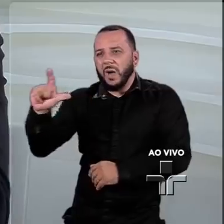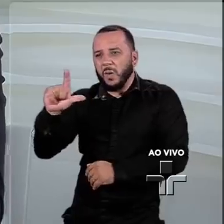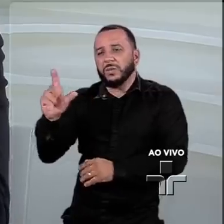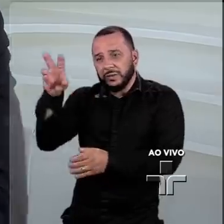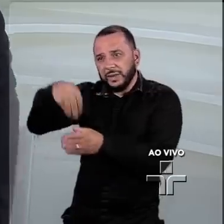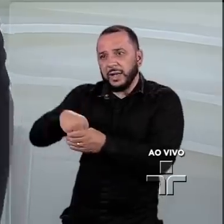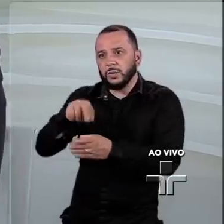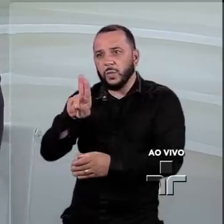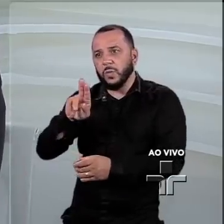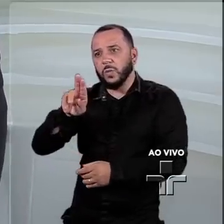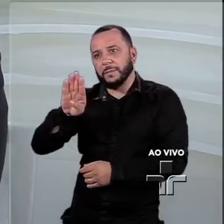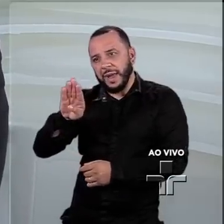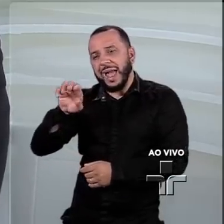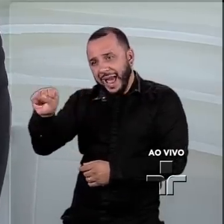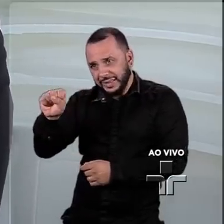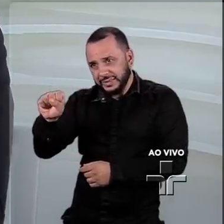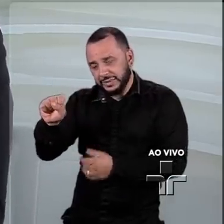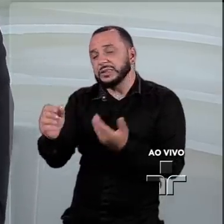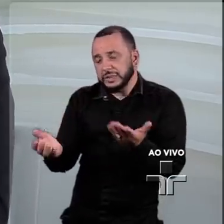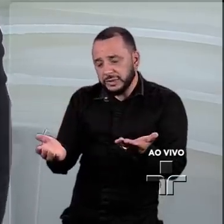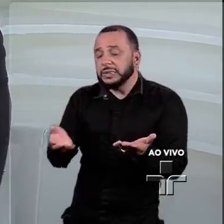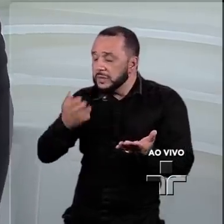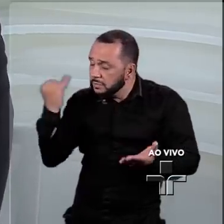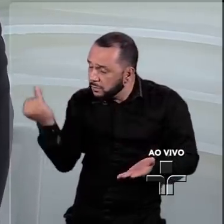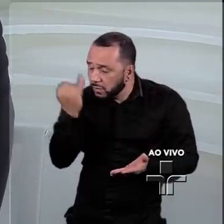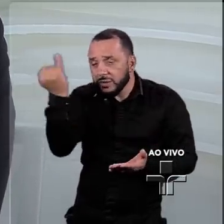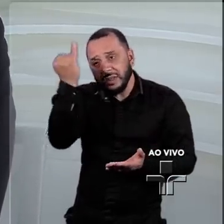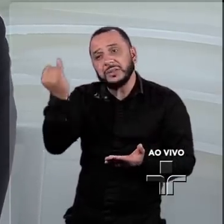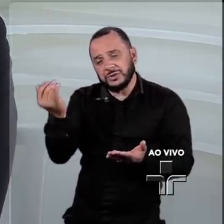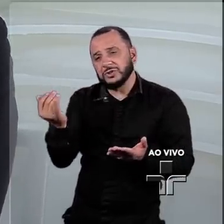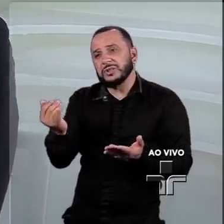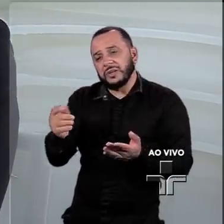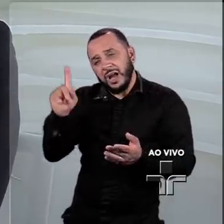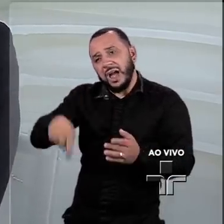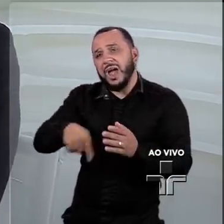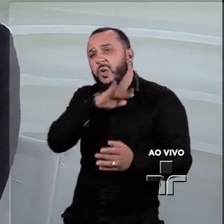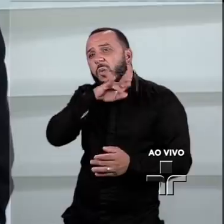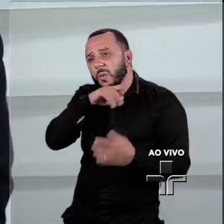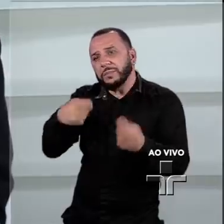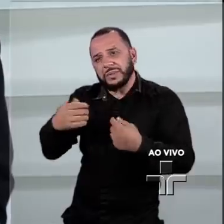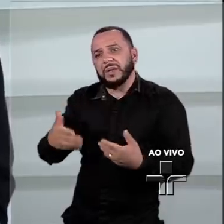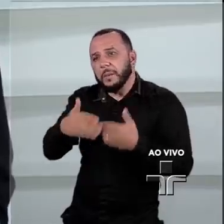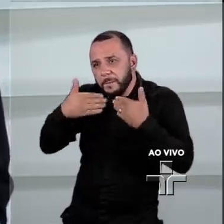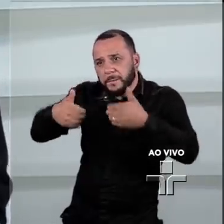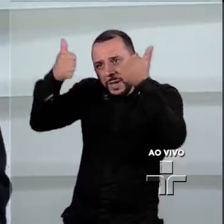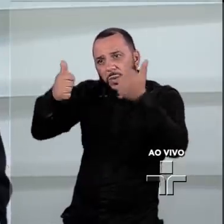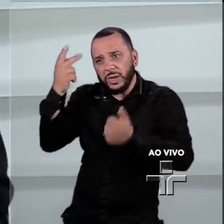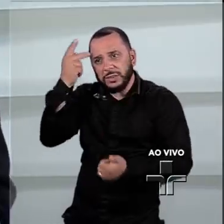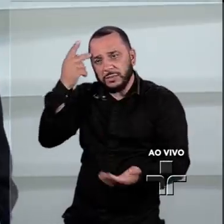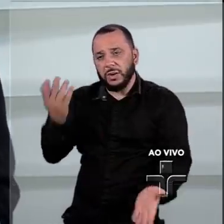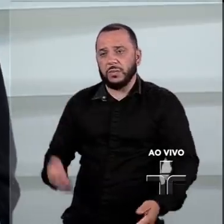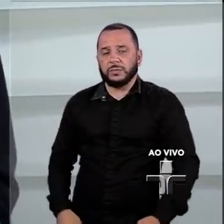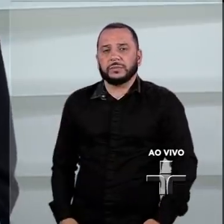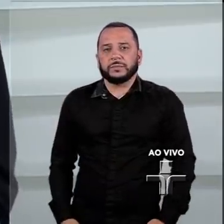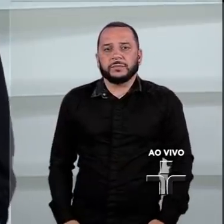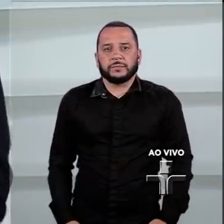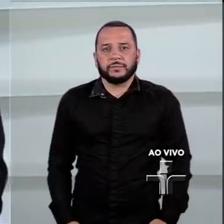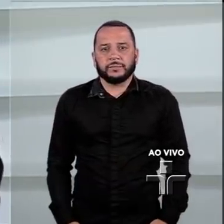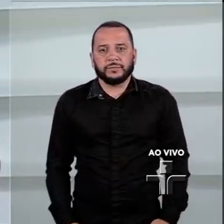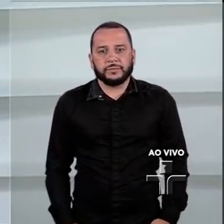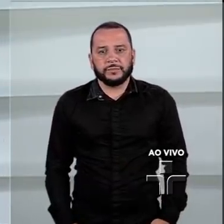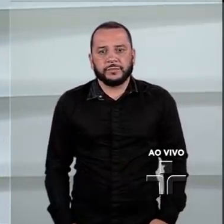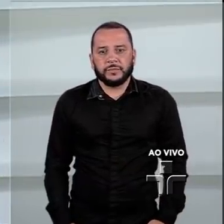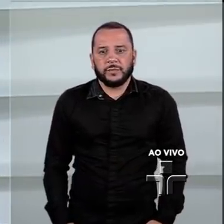atendimento feito à população lá na ponta. Isso ainda é muito ruim, precisamos melhorar aqui na cidade de São Paulo. Leão. Prefeito,